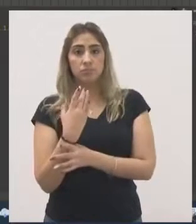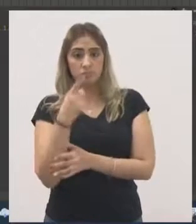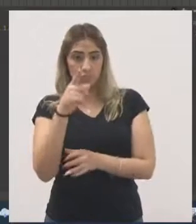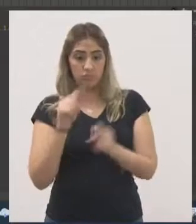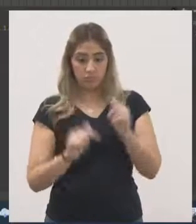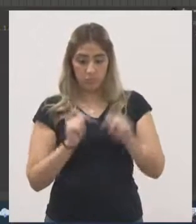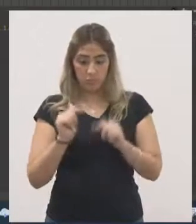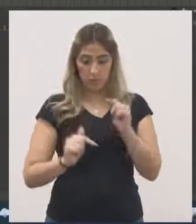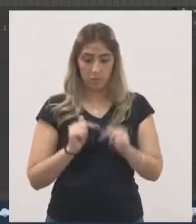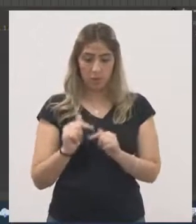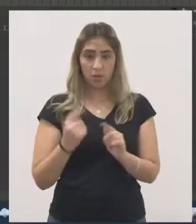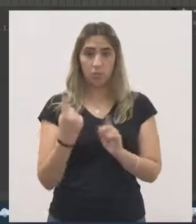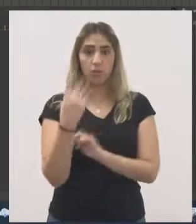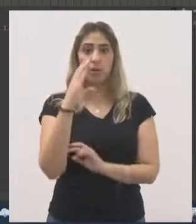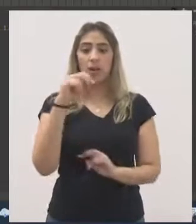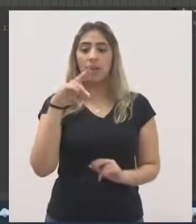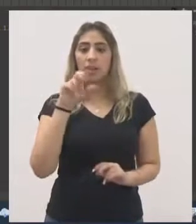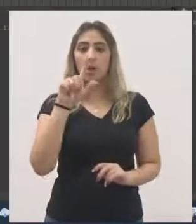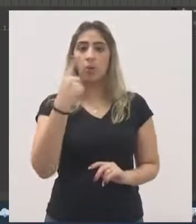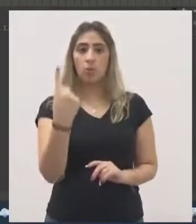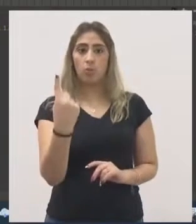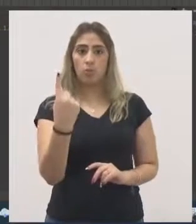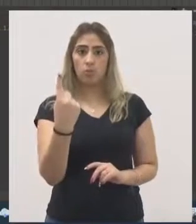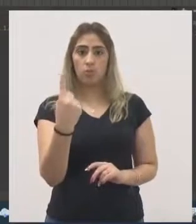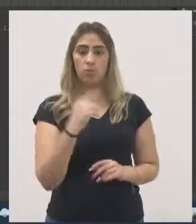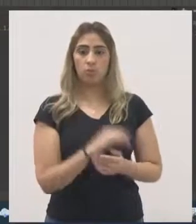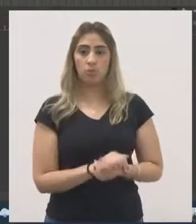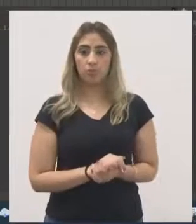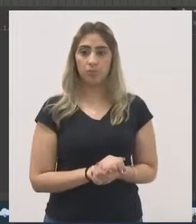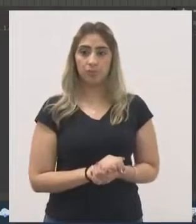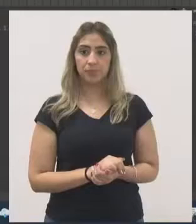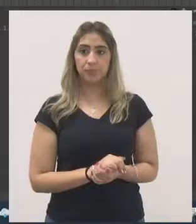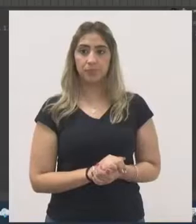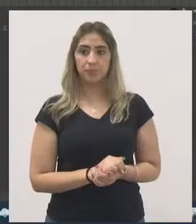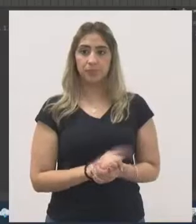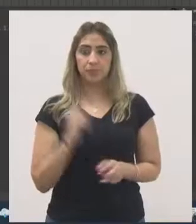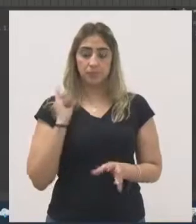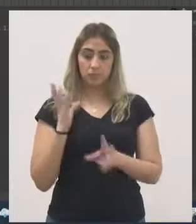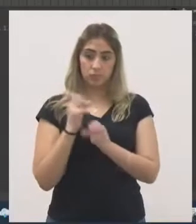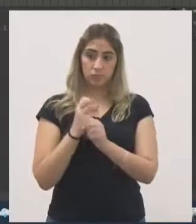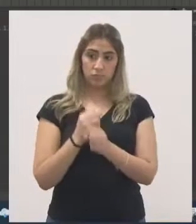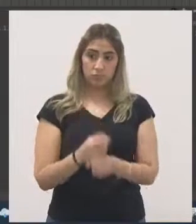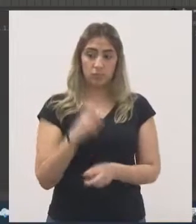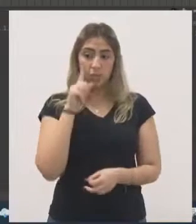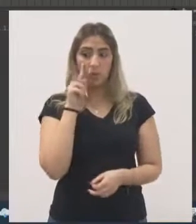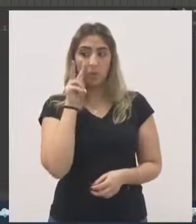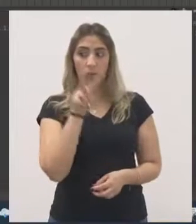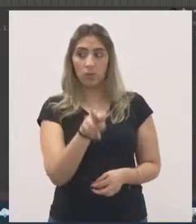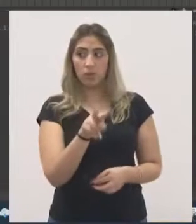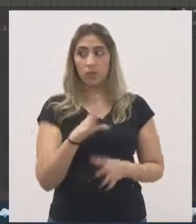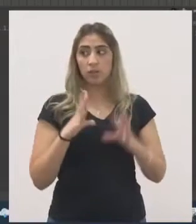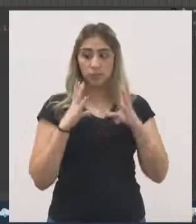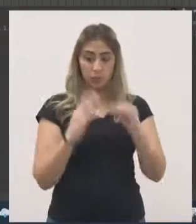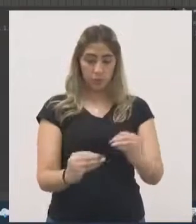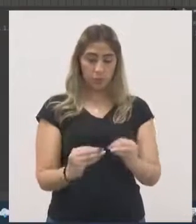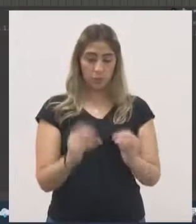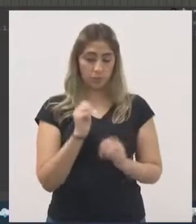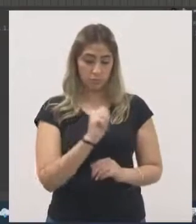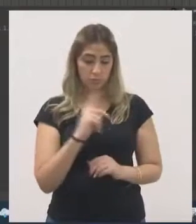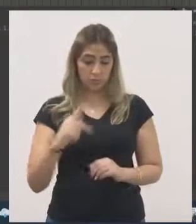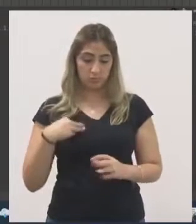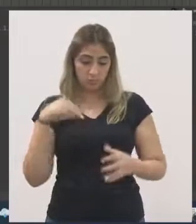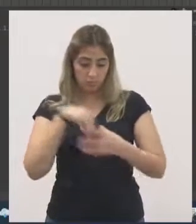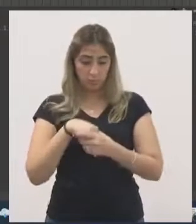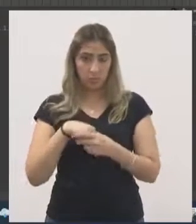1. Ele vai aparecer aqui, canal 1. Ele vai, na verdade, o computador vai identificar todos os canais da